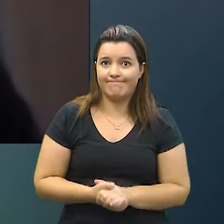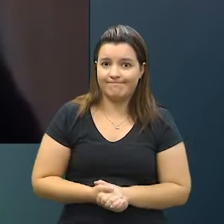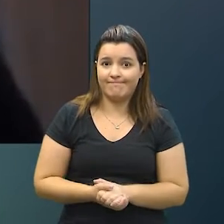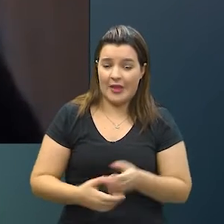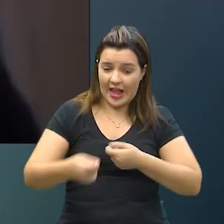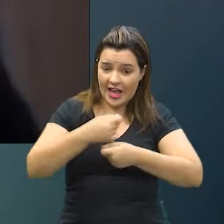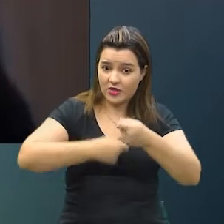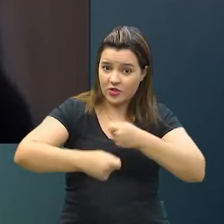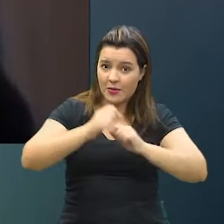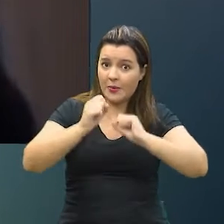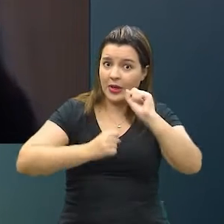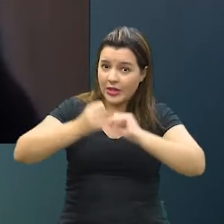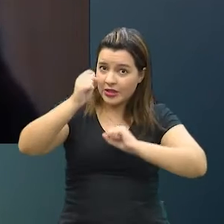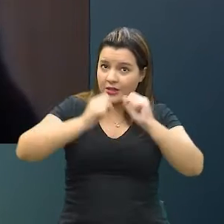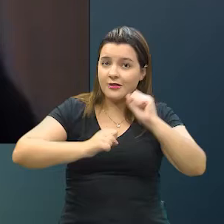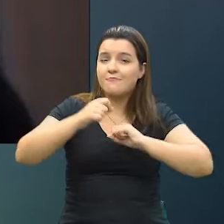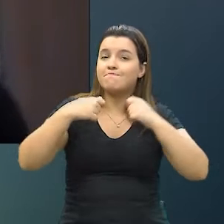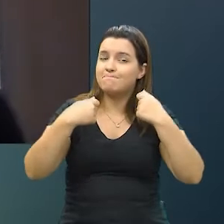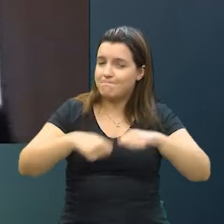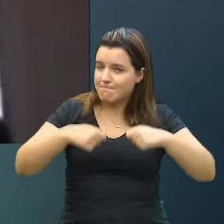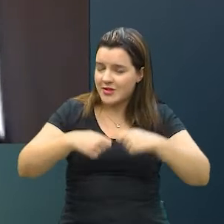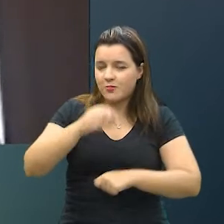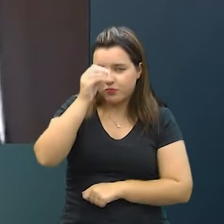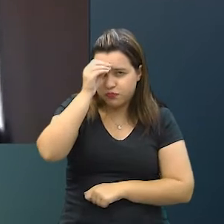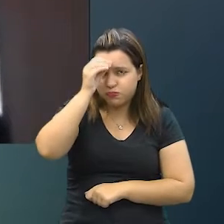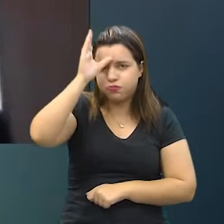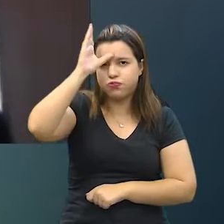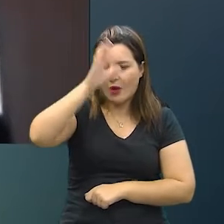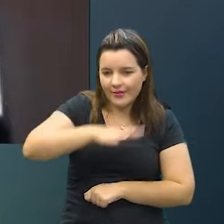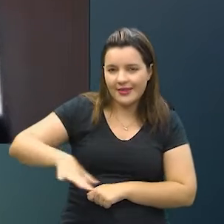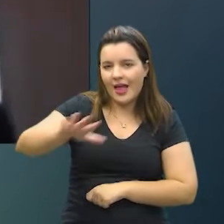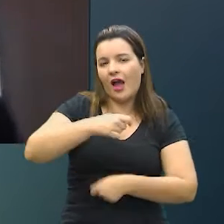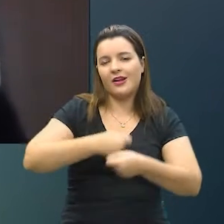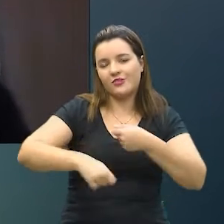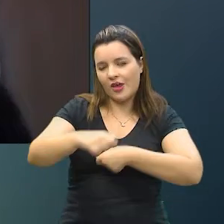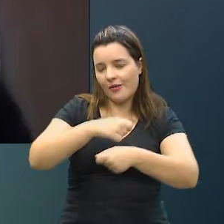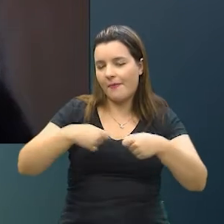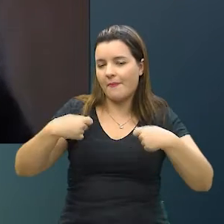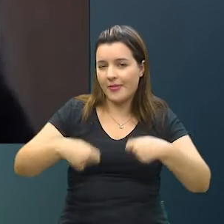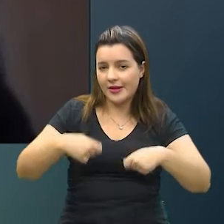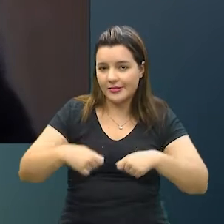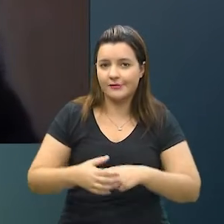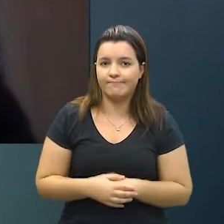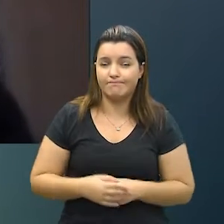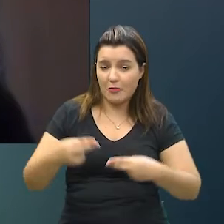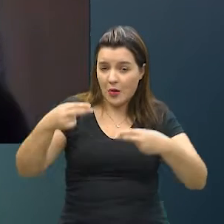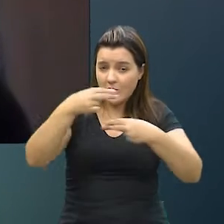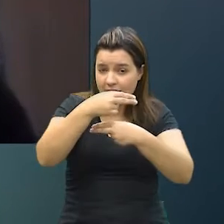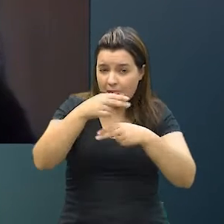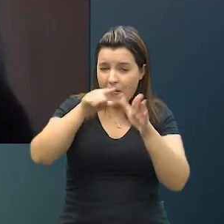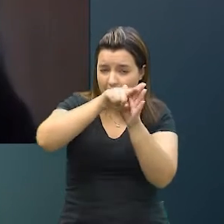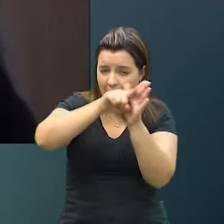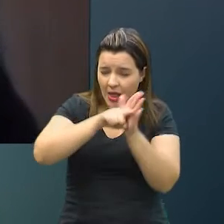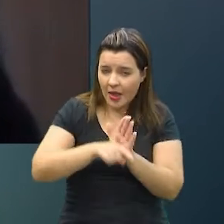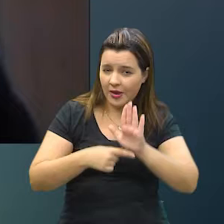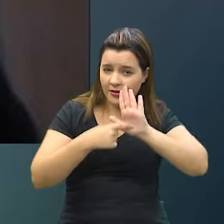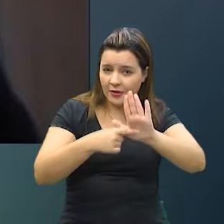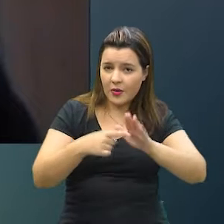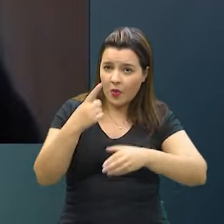uma indústria, né, requer um pouquinho de conhecimento, principalmente de administração. O Sebrae fala que no ano